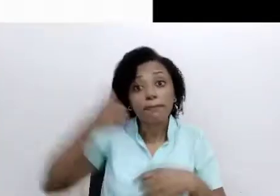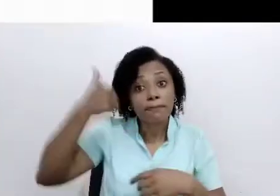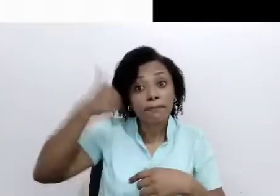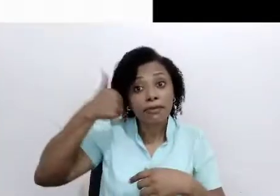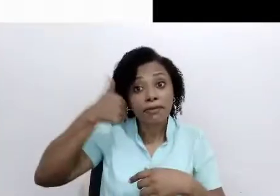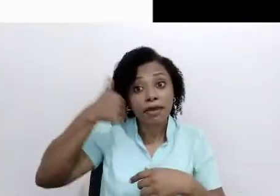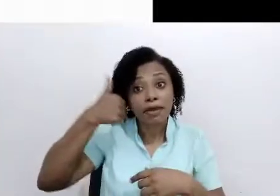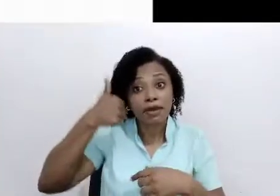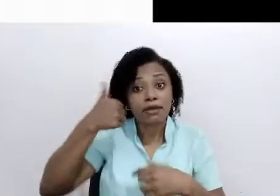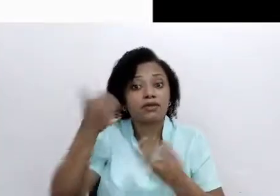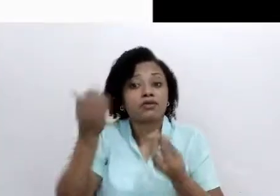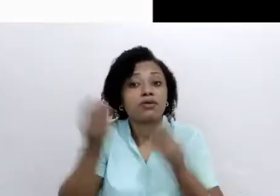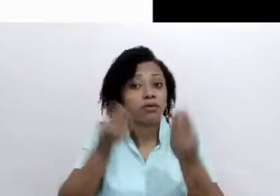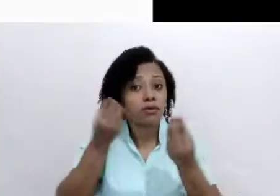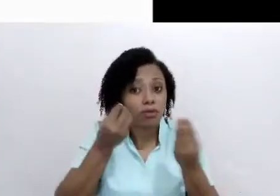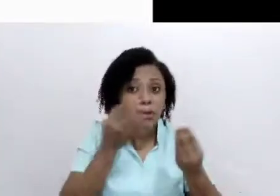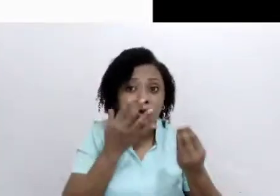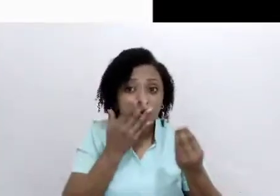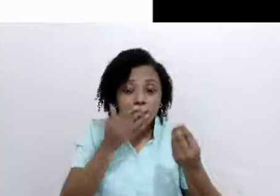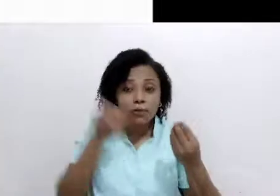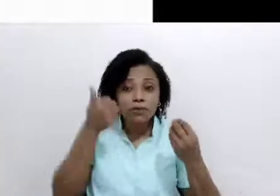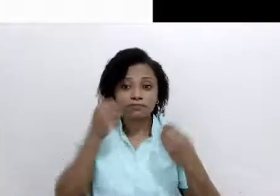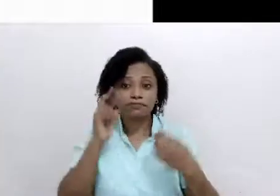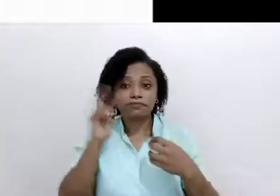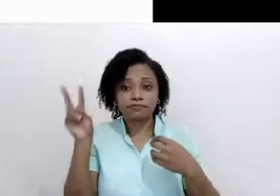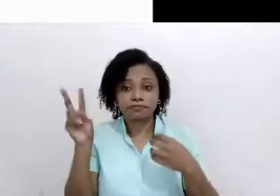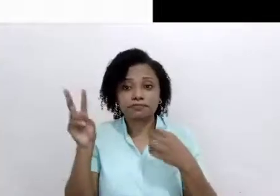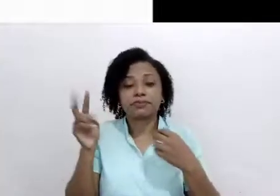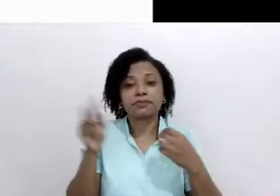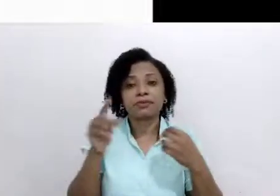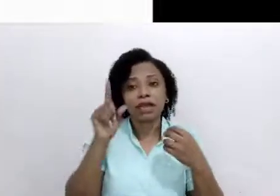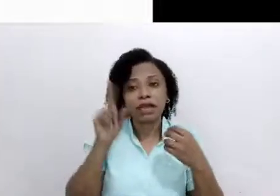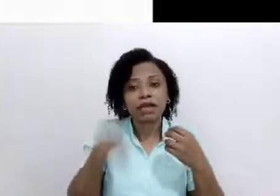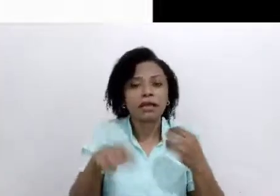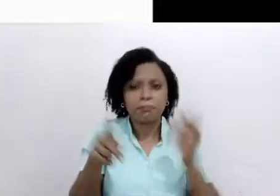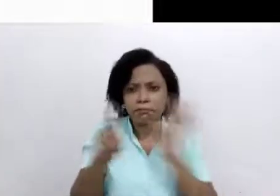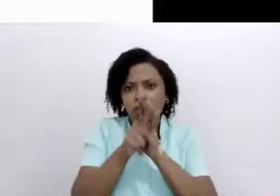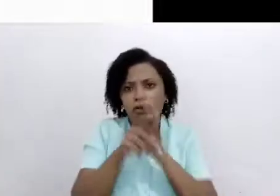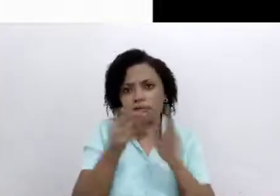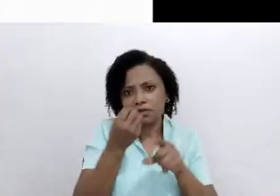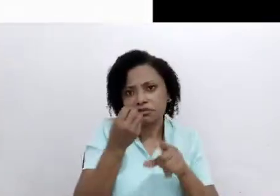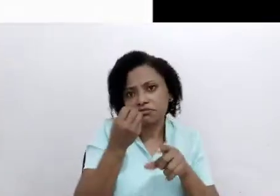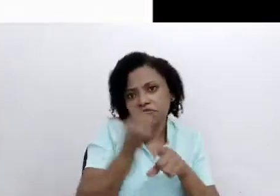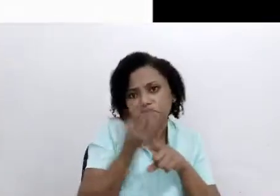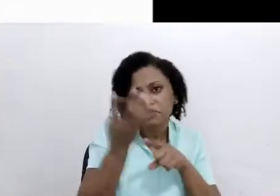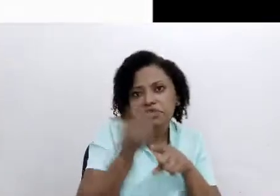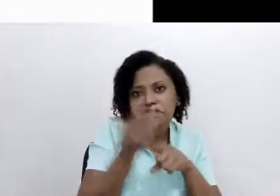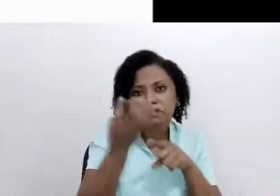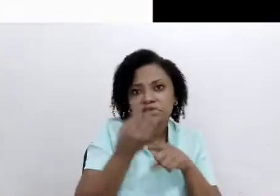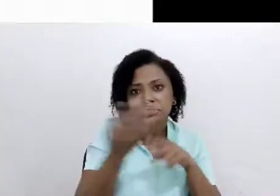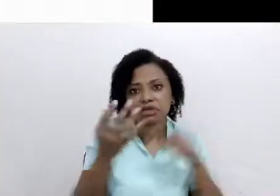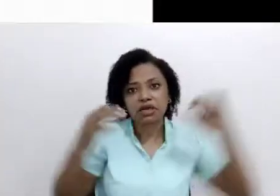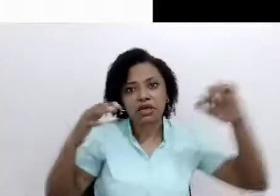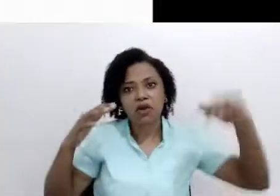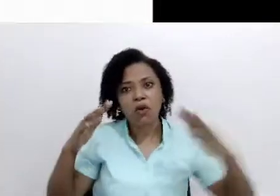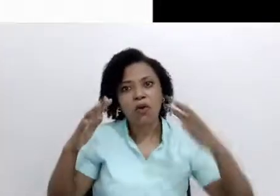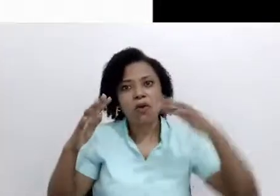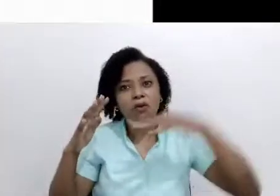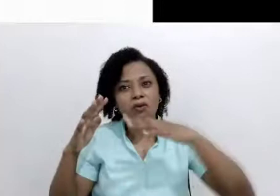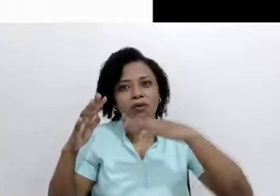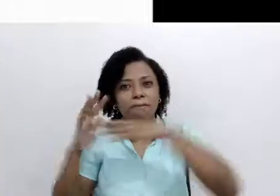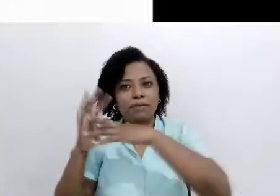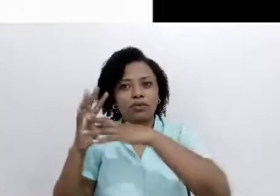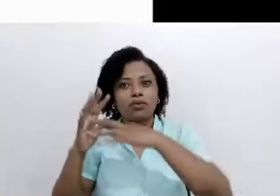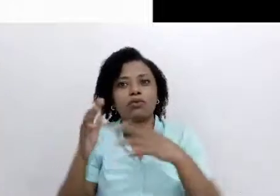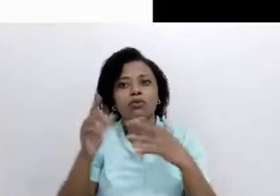Cores primárias. As cores primárias são, no caso da física, da parte de ondas, é